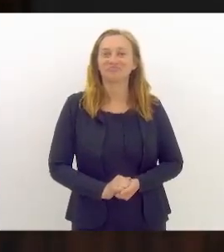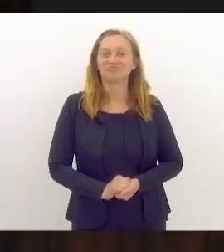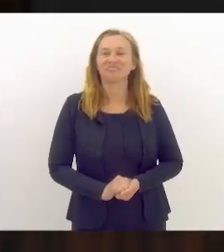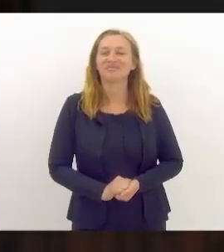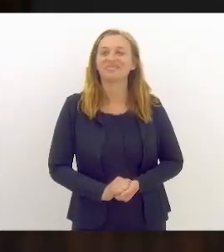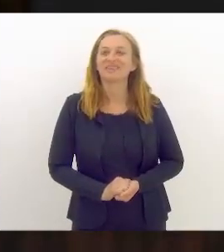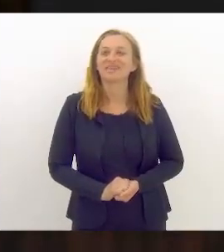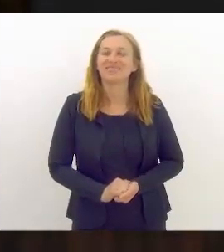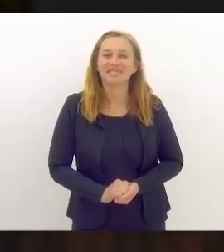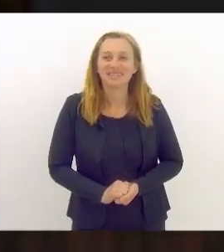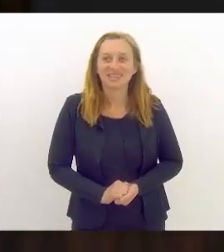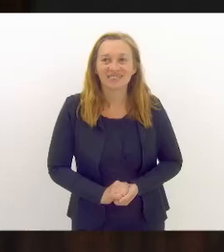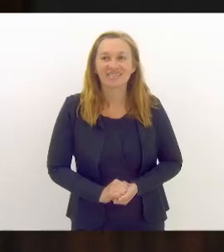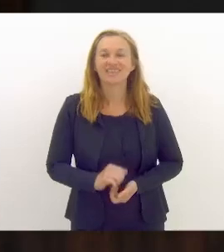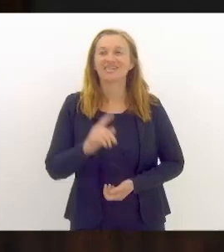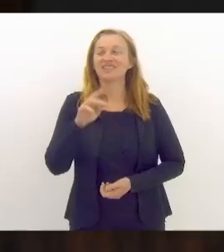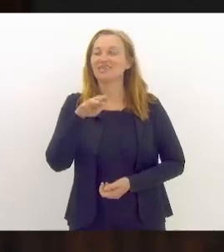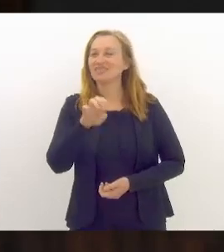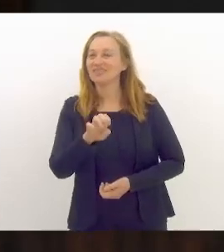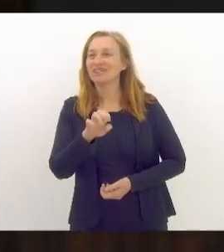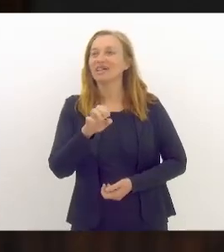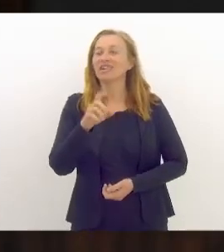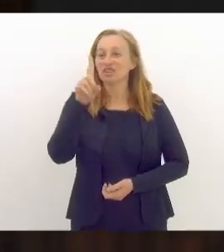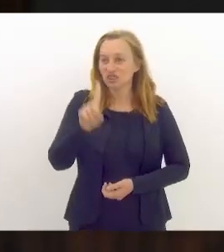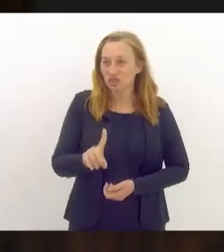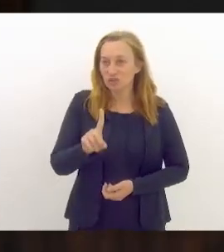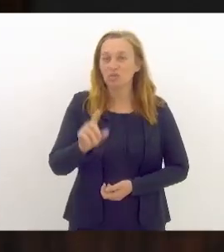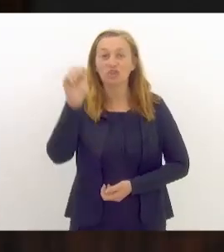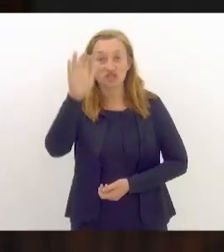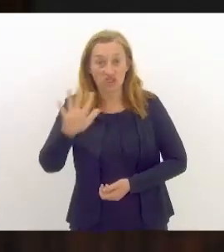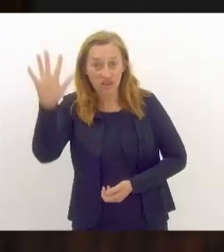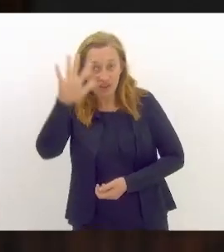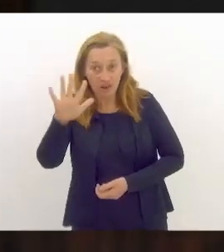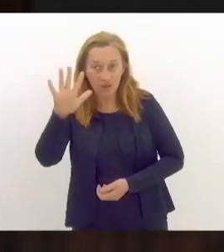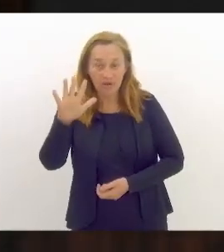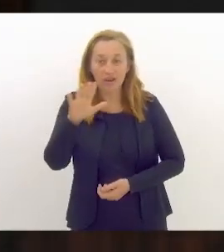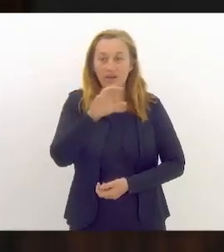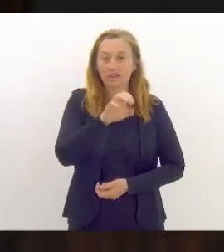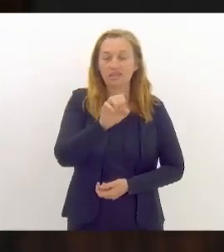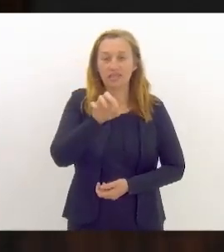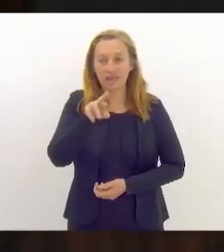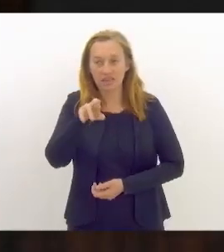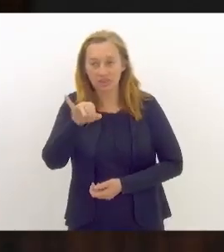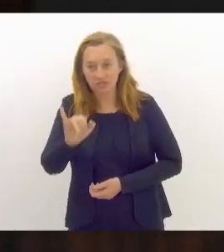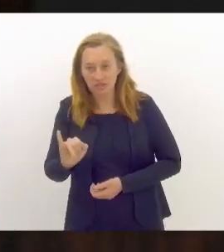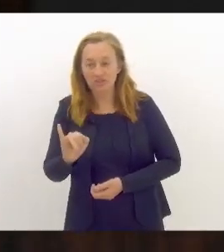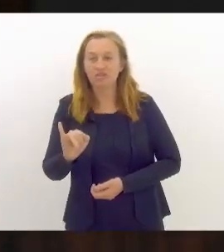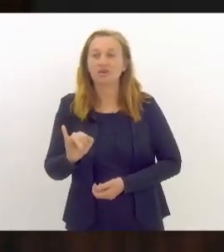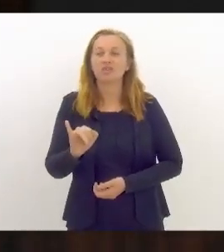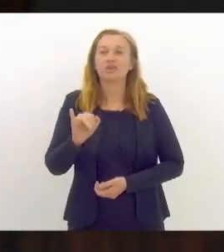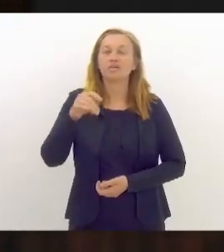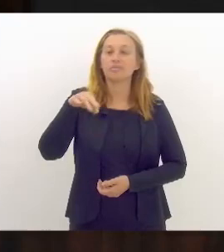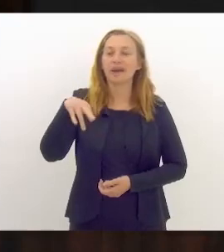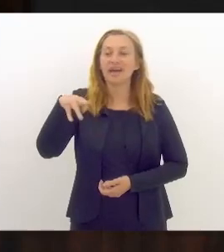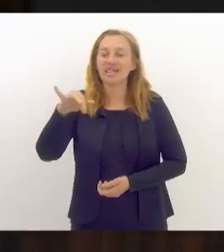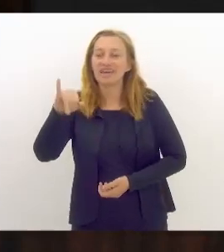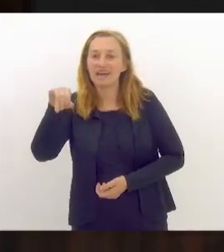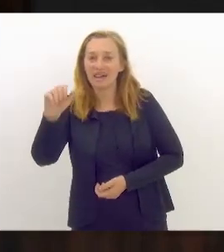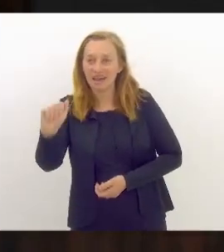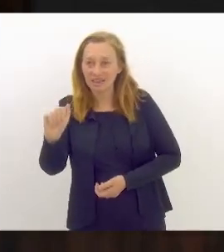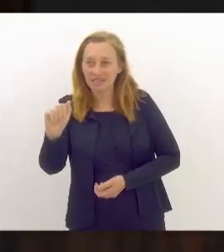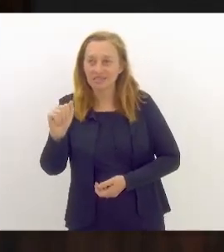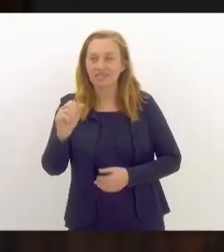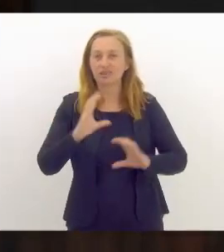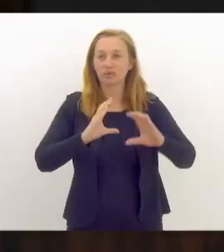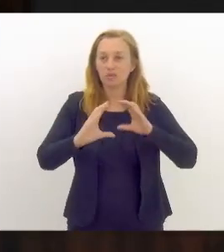Sérgio de Ana Paula Rosa diretora geral da Sérgio de Mariana Loureiro coordenadora de